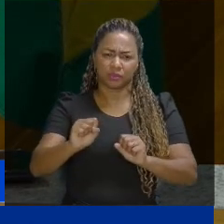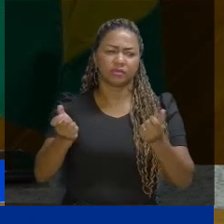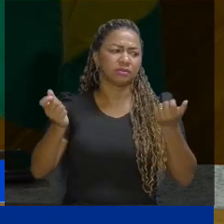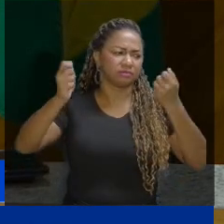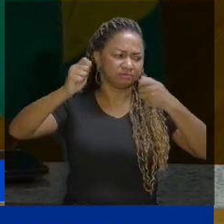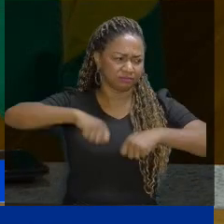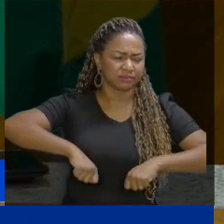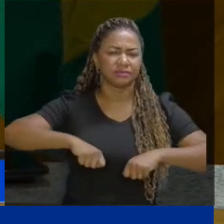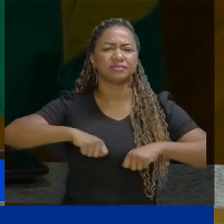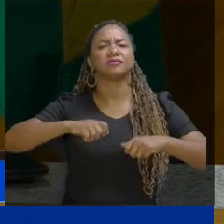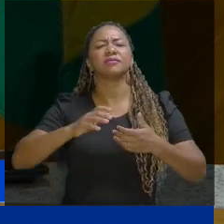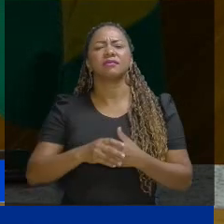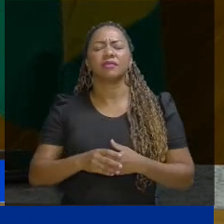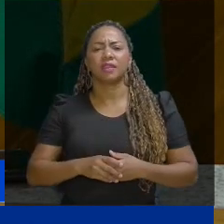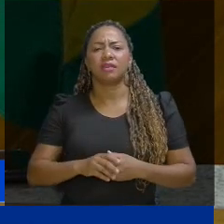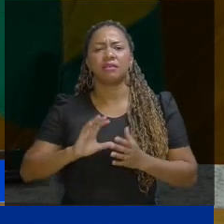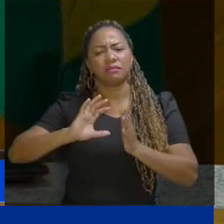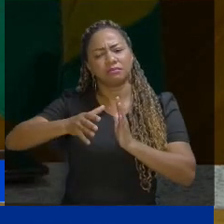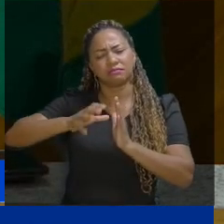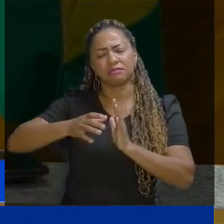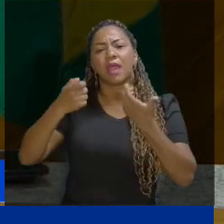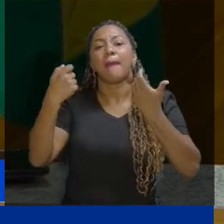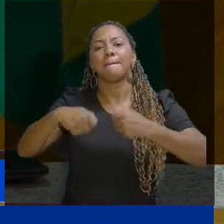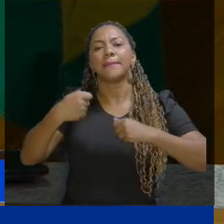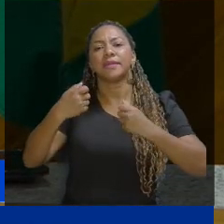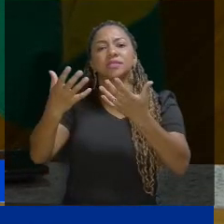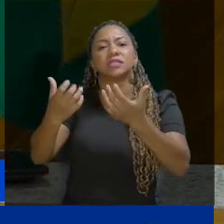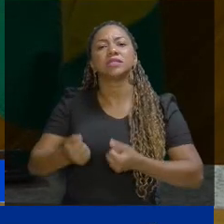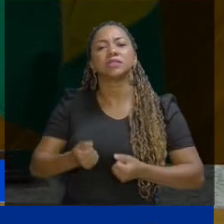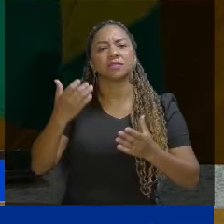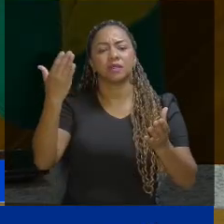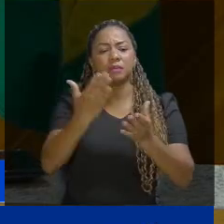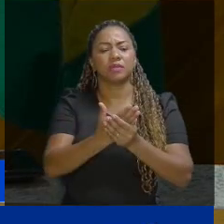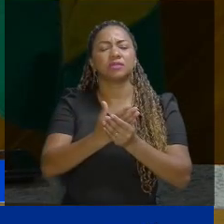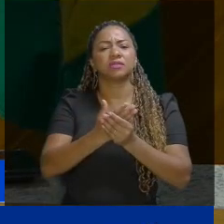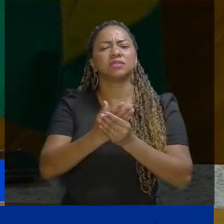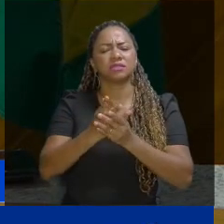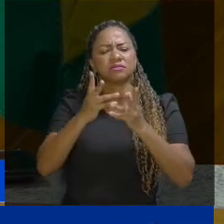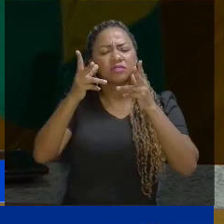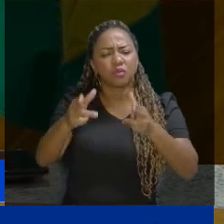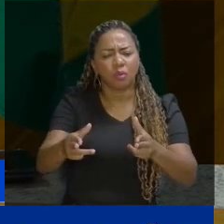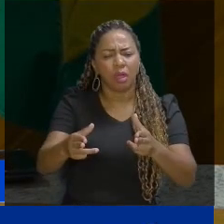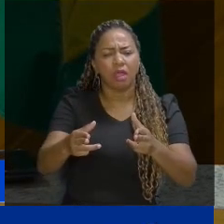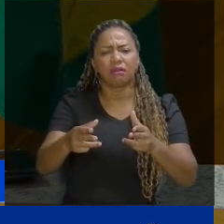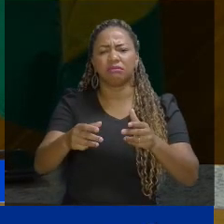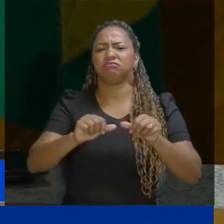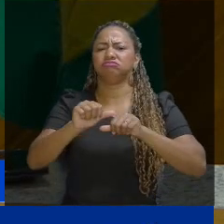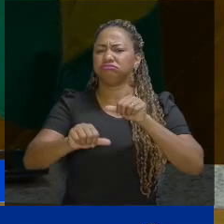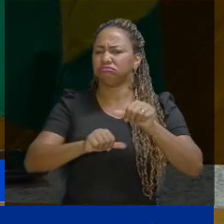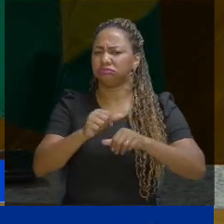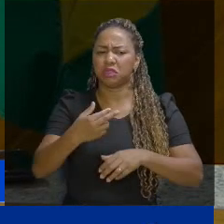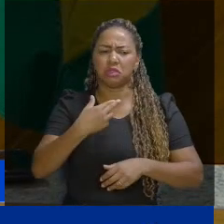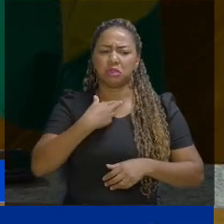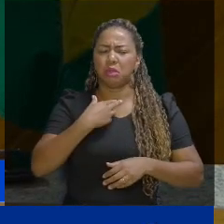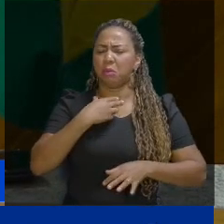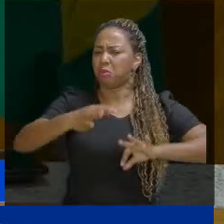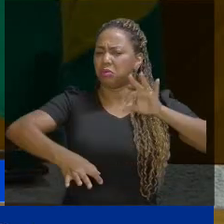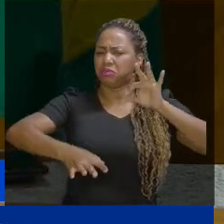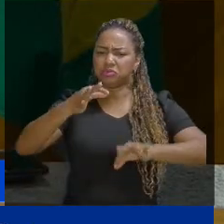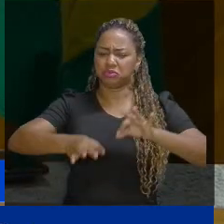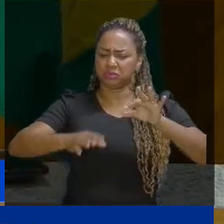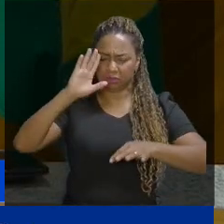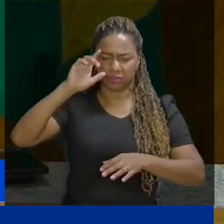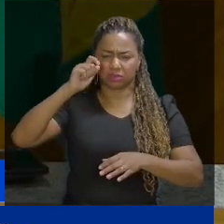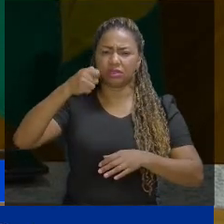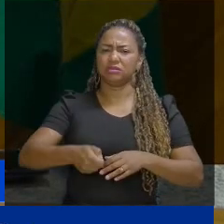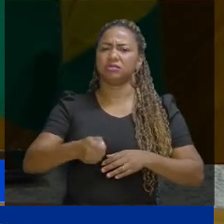possibilitar a intervenção da coligação, ela precisaria receber o processo no estado em que se encontra. Então, não teria como ela ajuizar um agravo de uma decisão